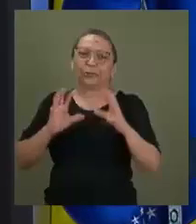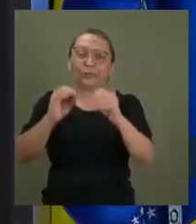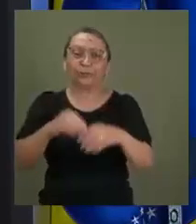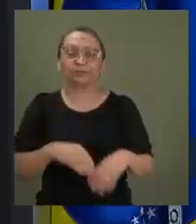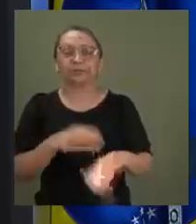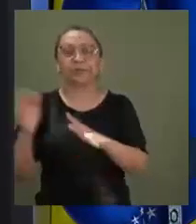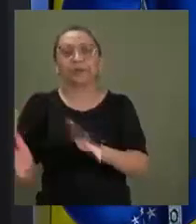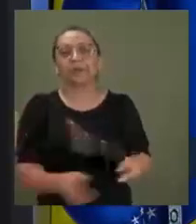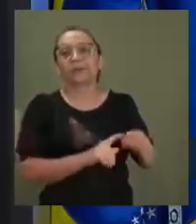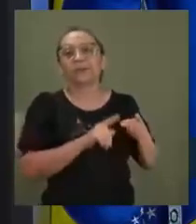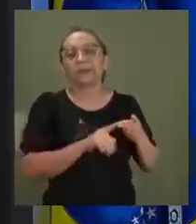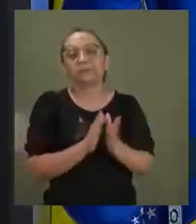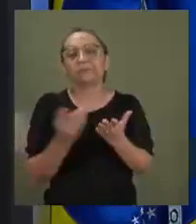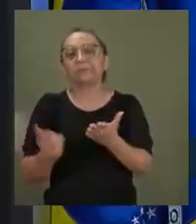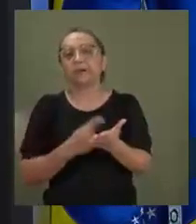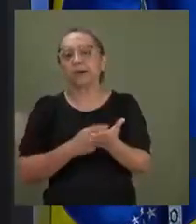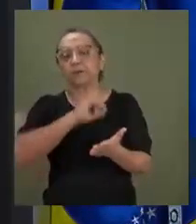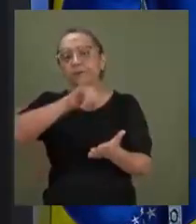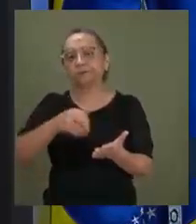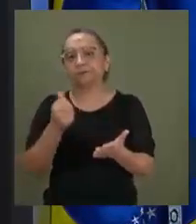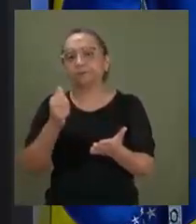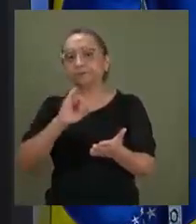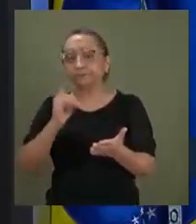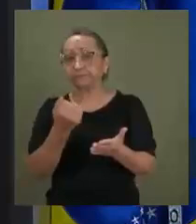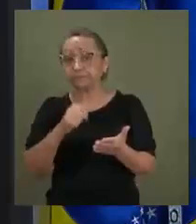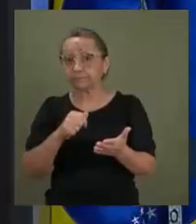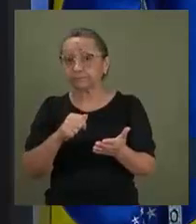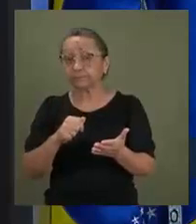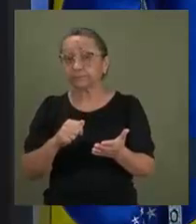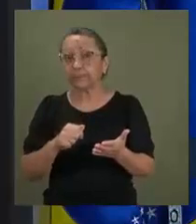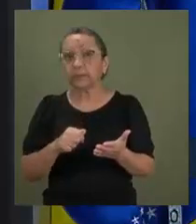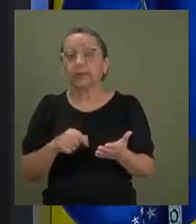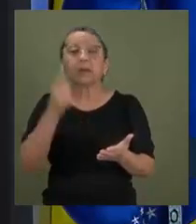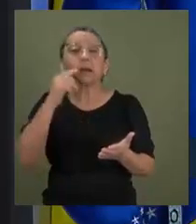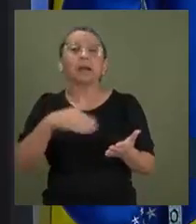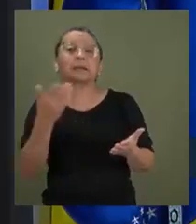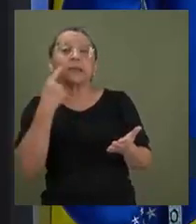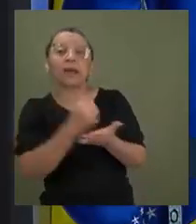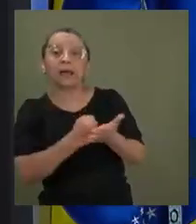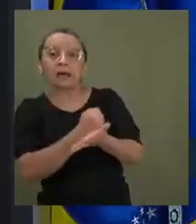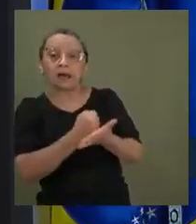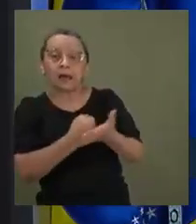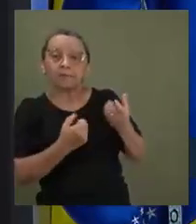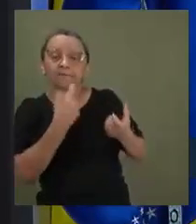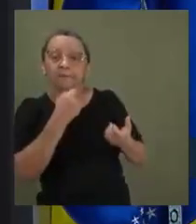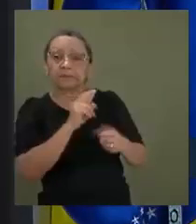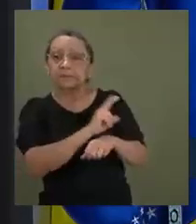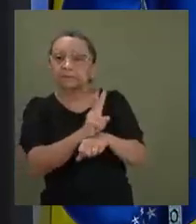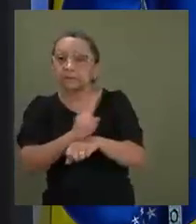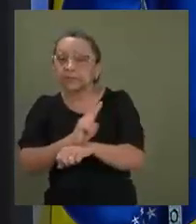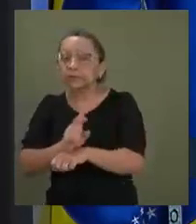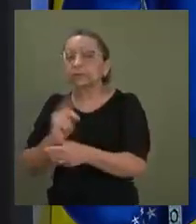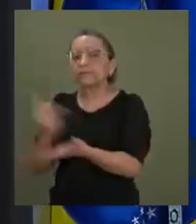da Vigilância, Manual de Efeitos Adversos aqui do Brasil, cadê a farmacovigilância dos efeitos adversos que